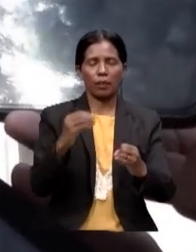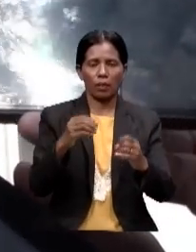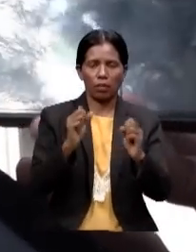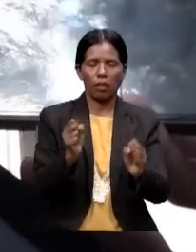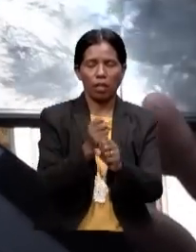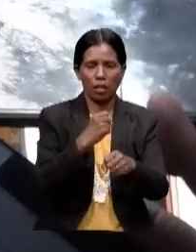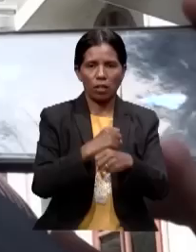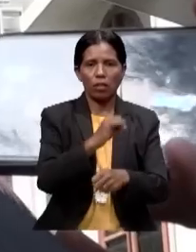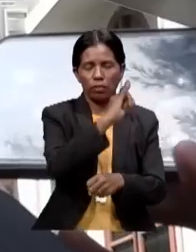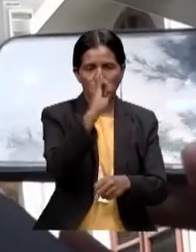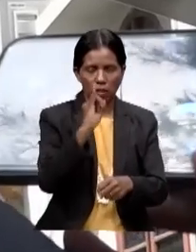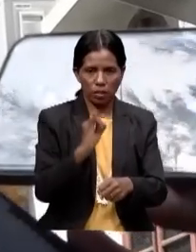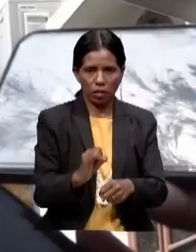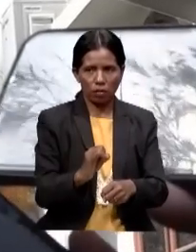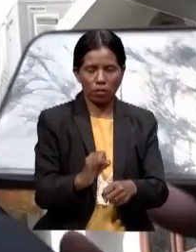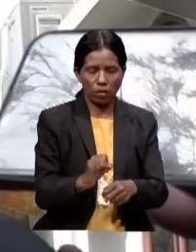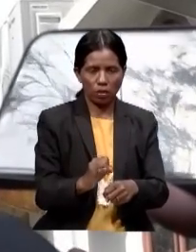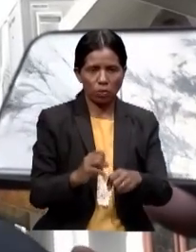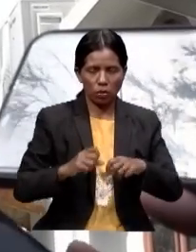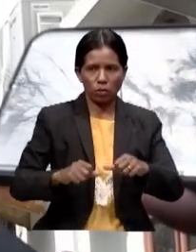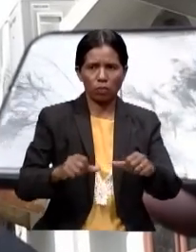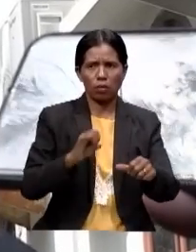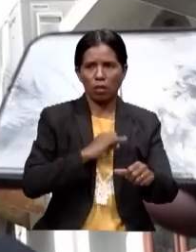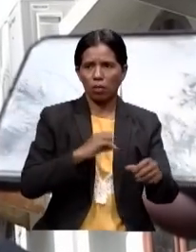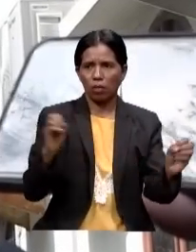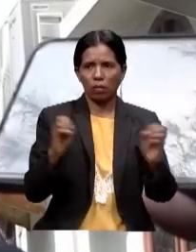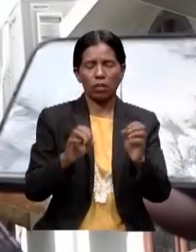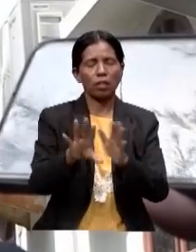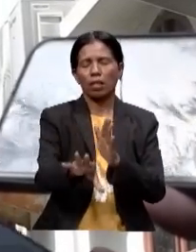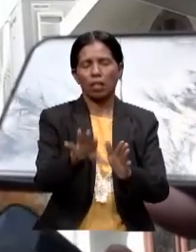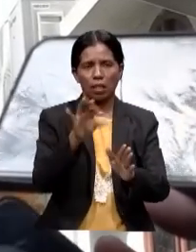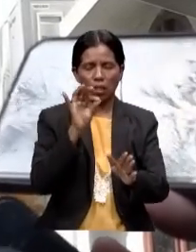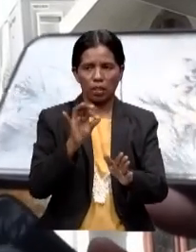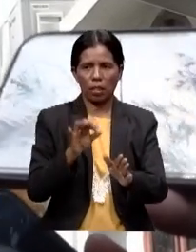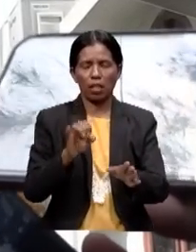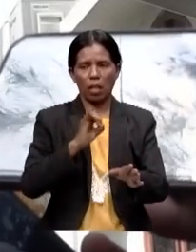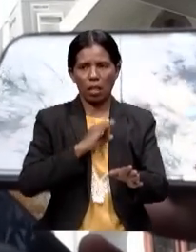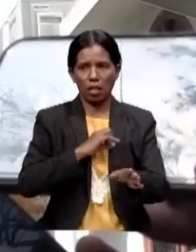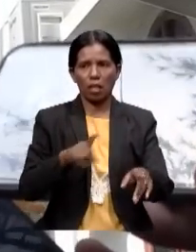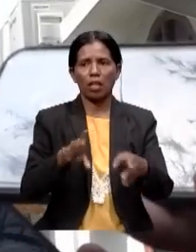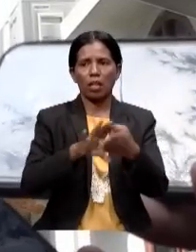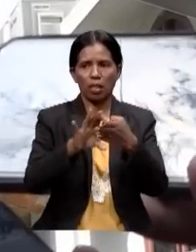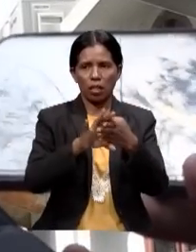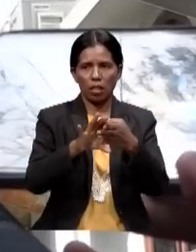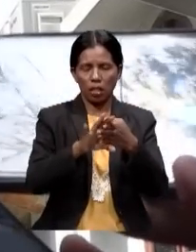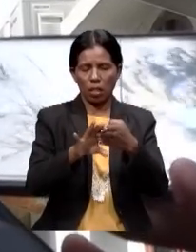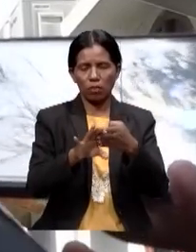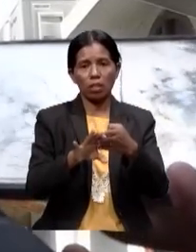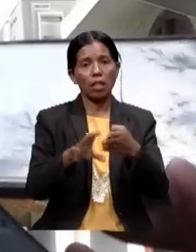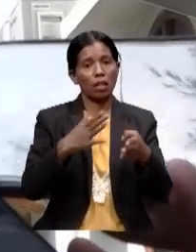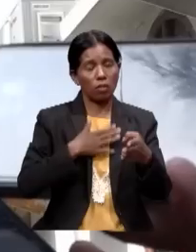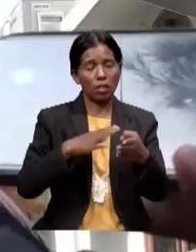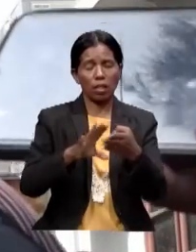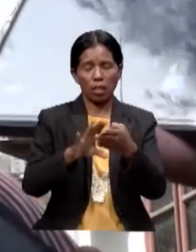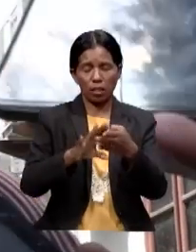investigação nene tem que lá o lá laos no how laos reta notificação how nia carta de comparência nega